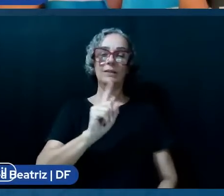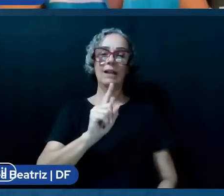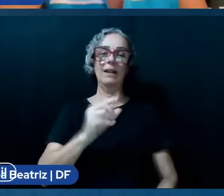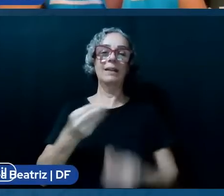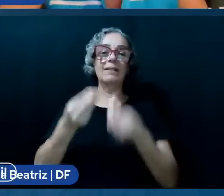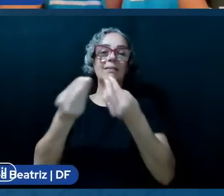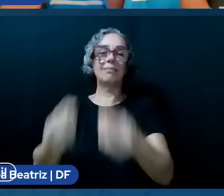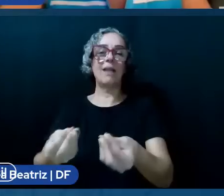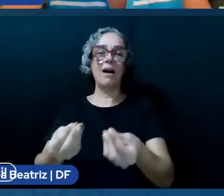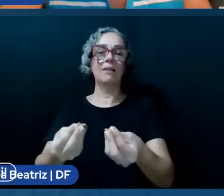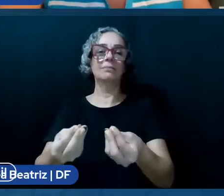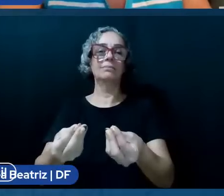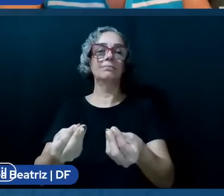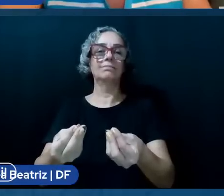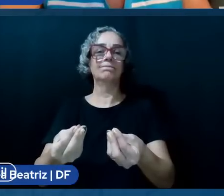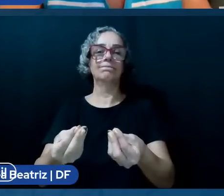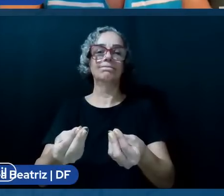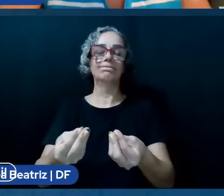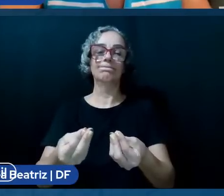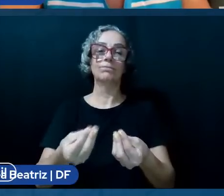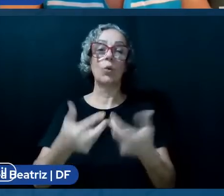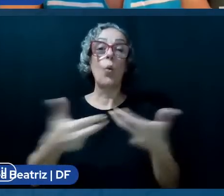isso pode gerar.